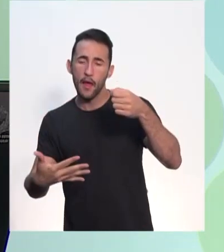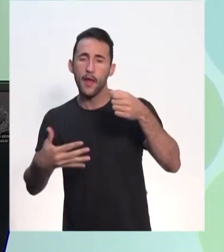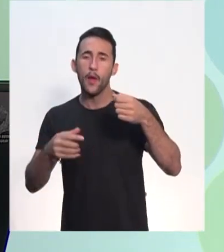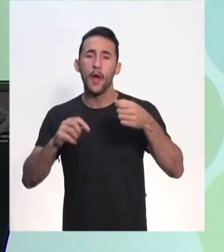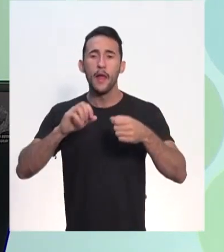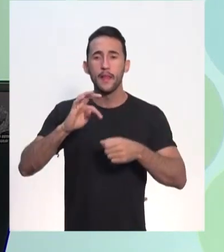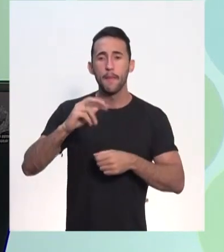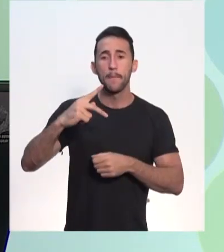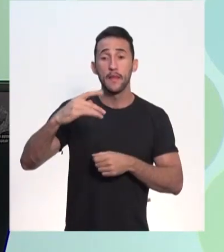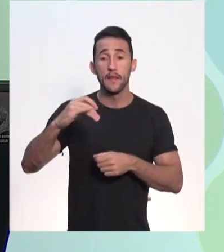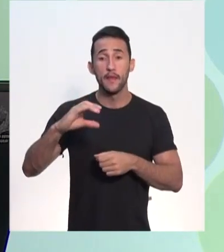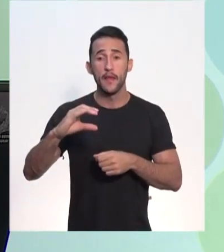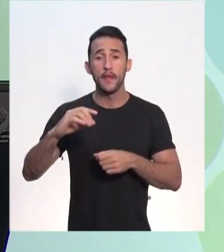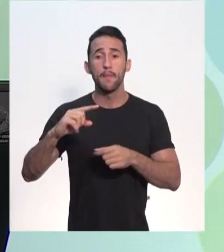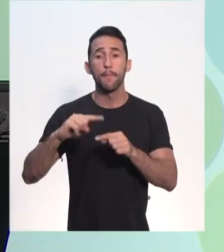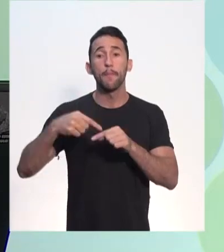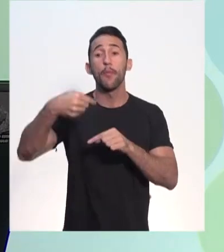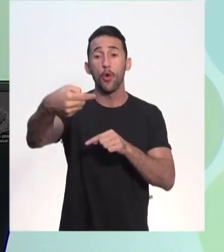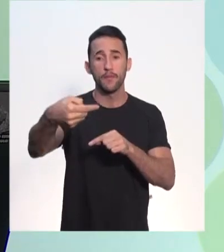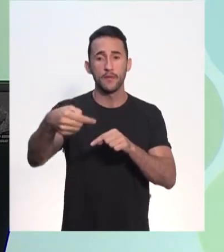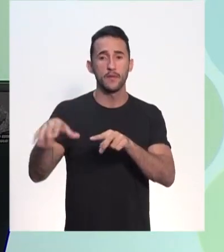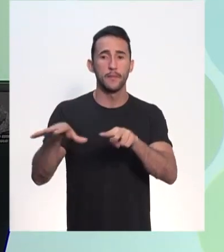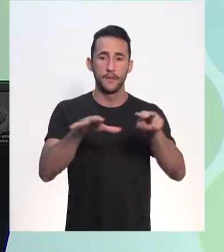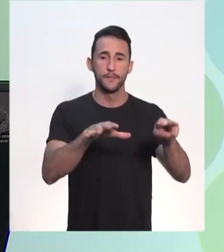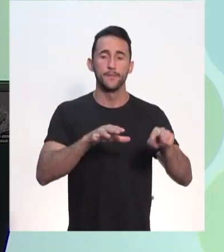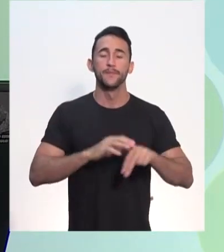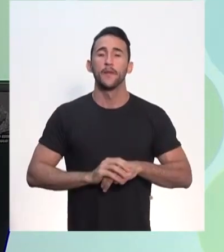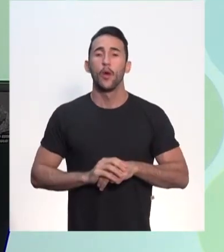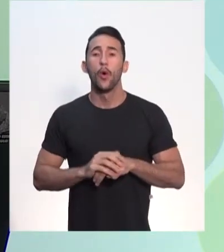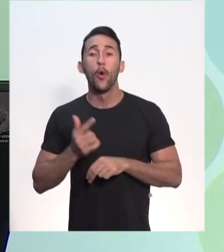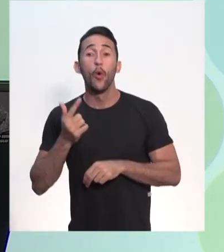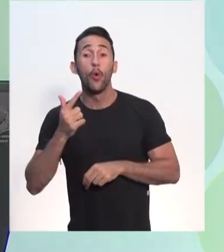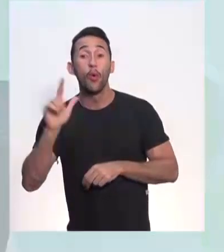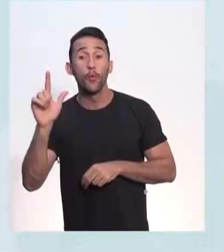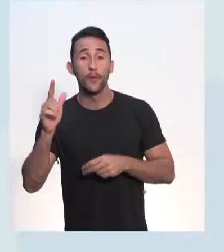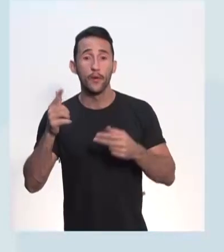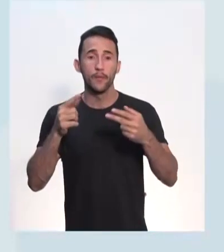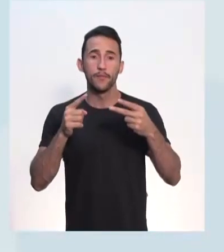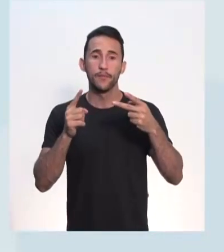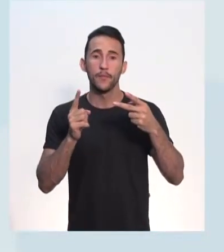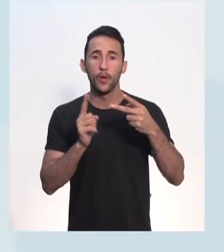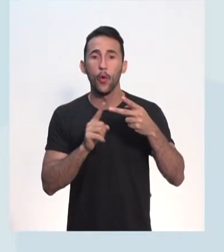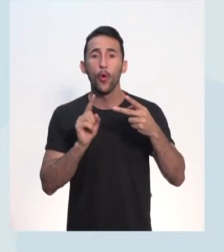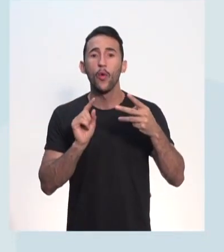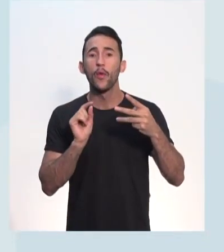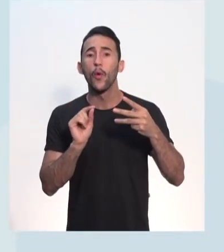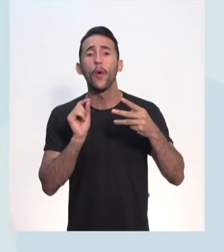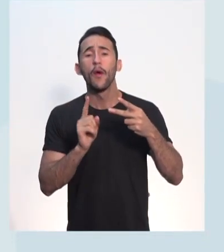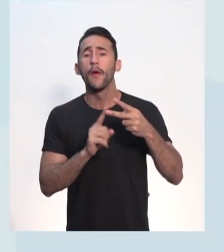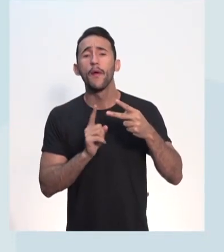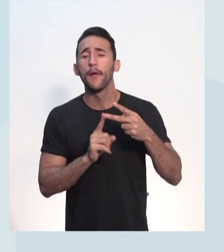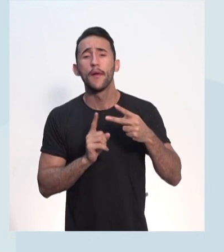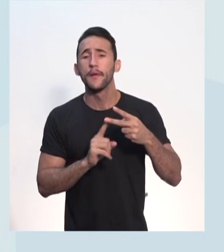próxima semana. O outro ponto que nós destacamos aí na tela também é